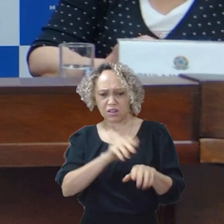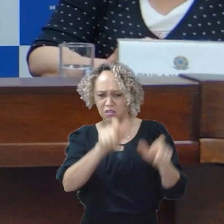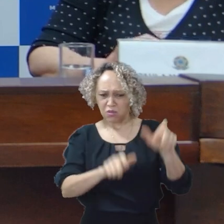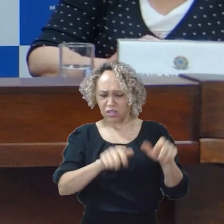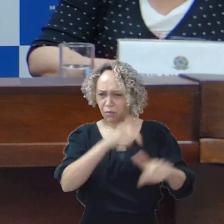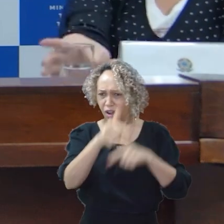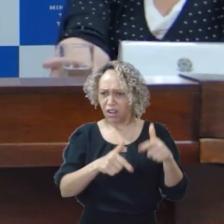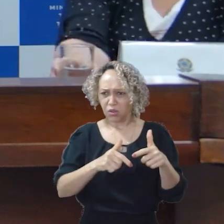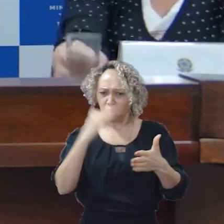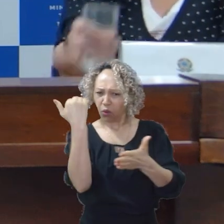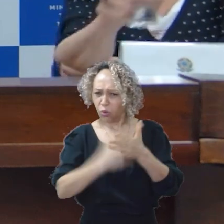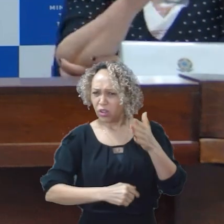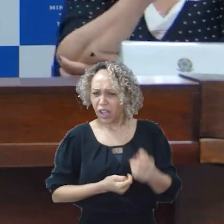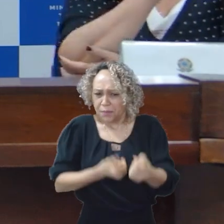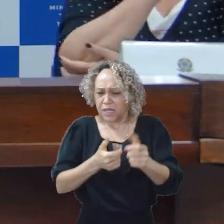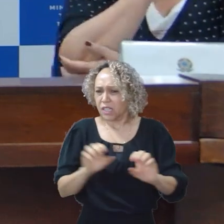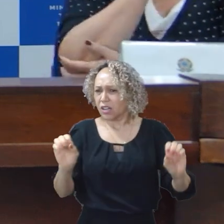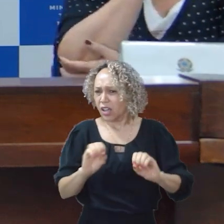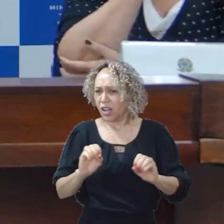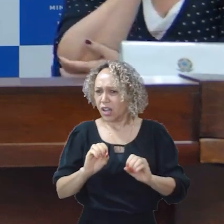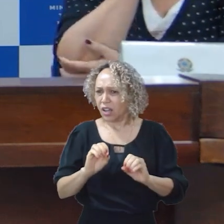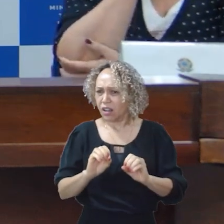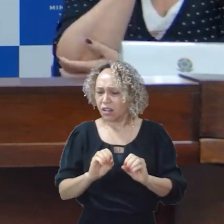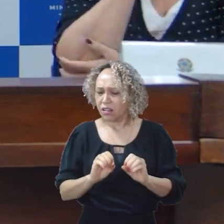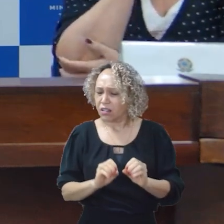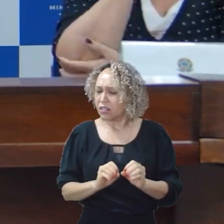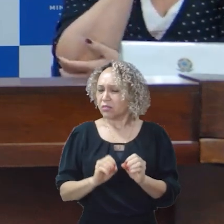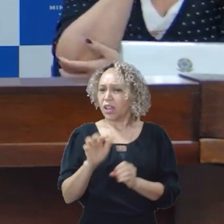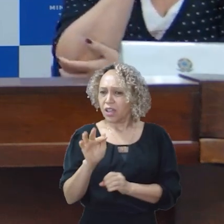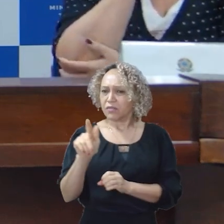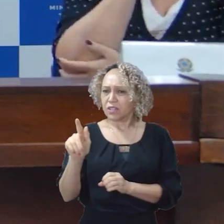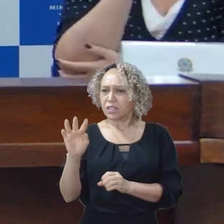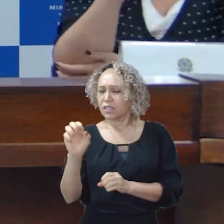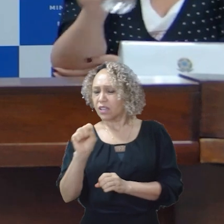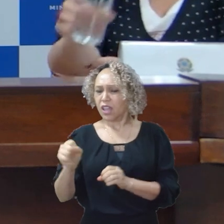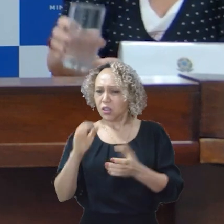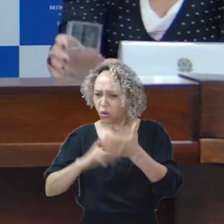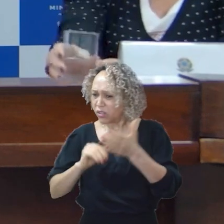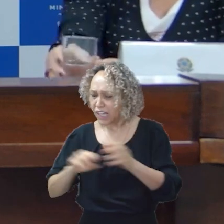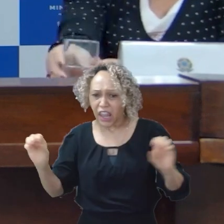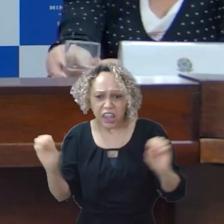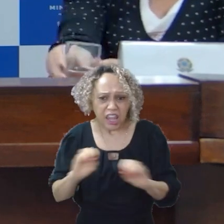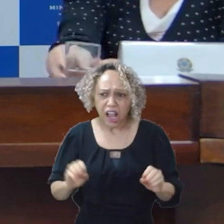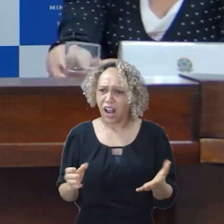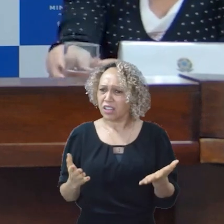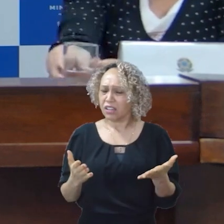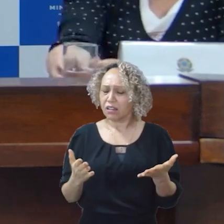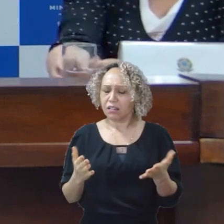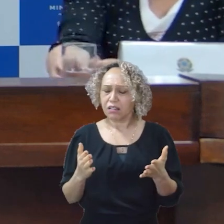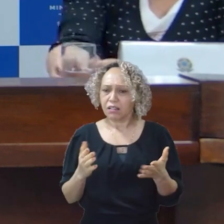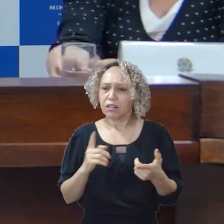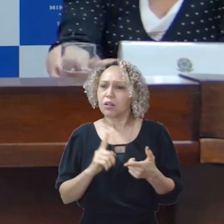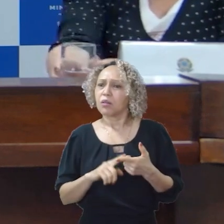lombo do trabalhador. Não tem debate cortar bônus. Não tem debate cortar seguro-desemprego. Não tem debate acabar com a multa de fundo de